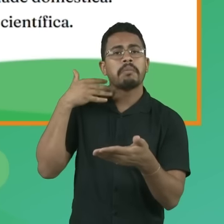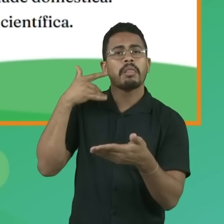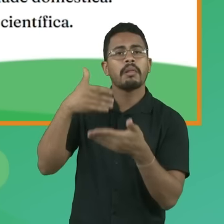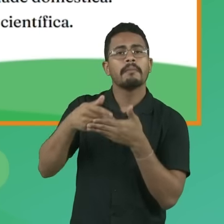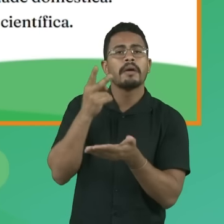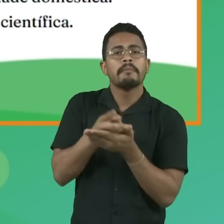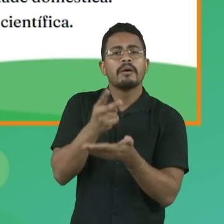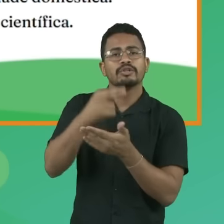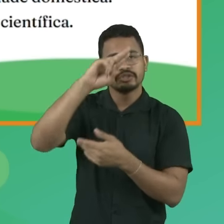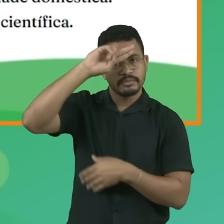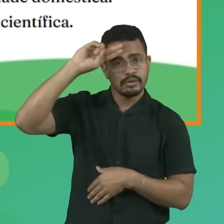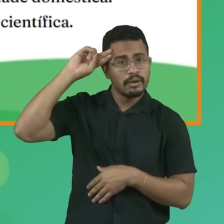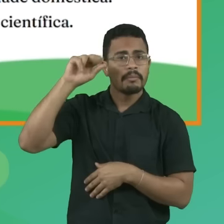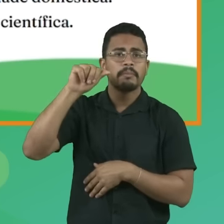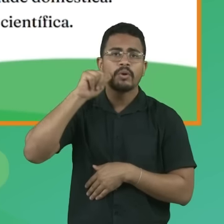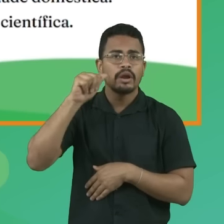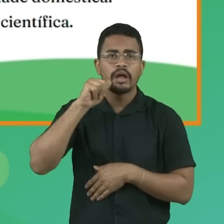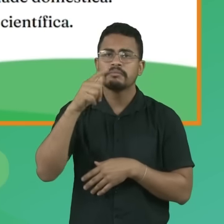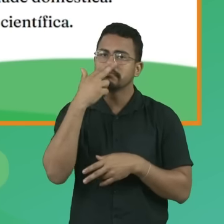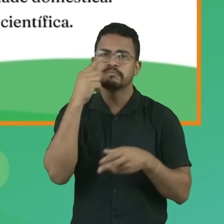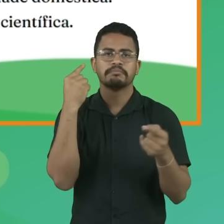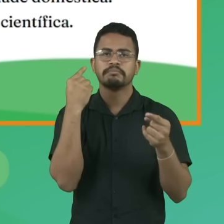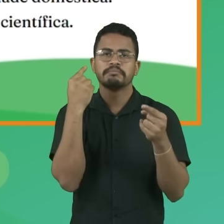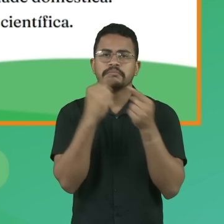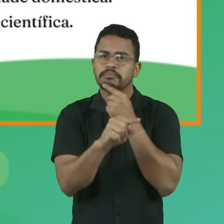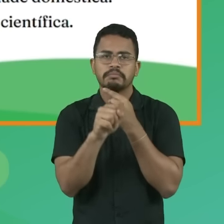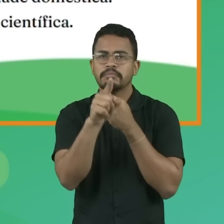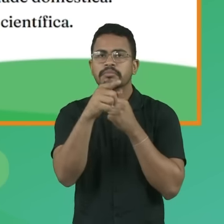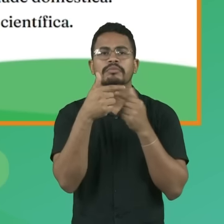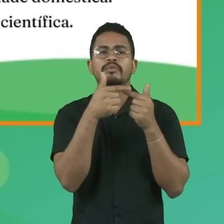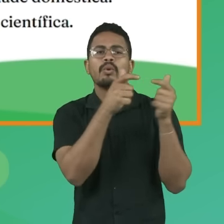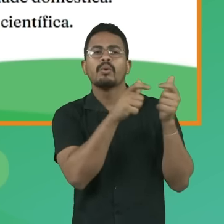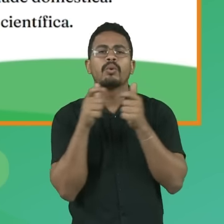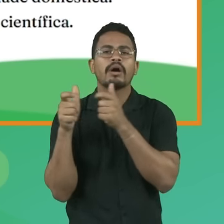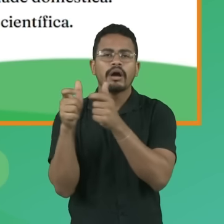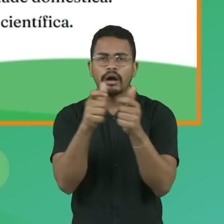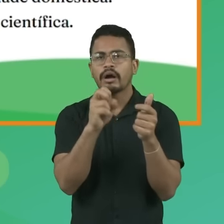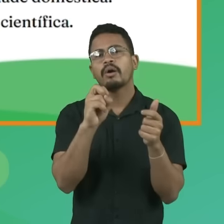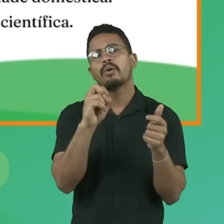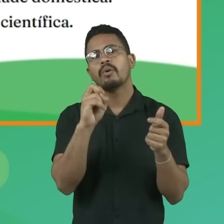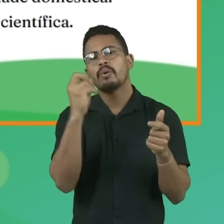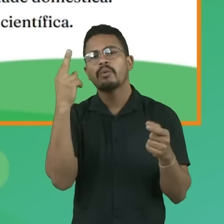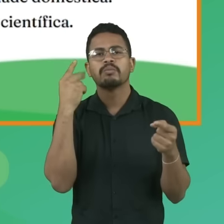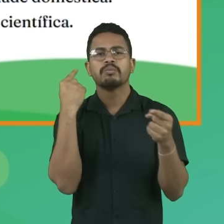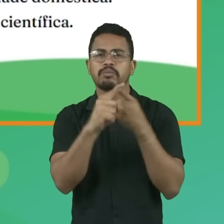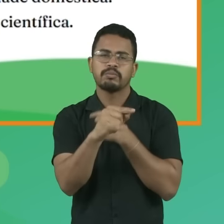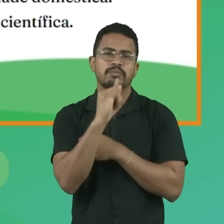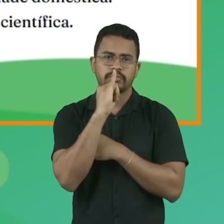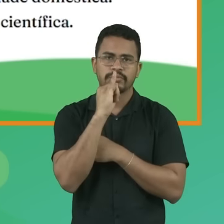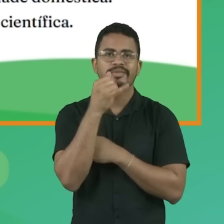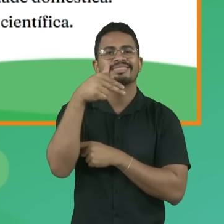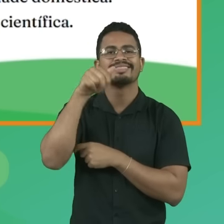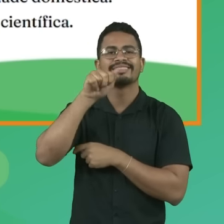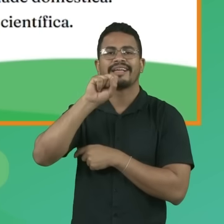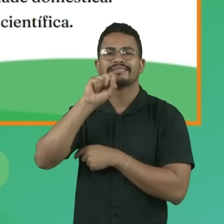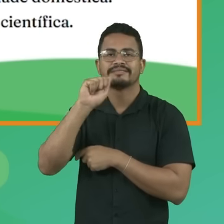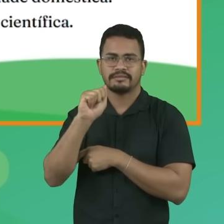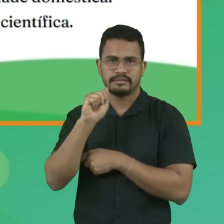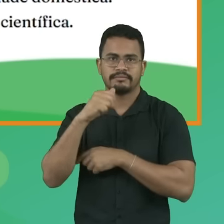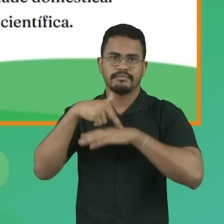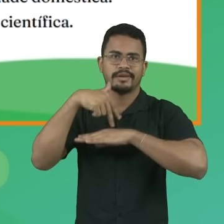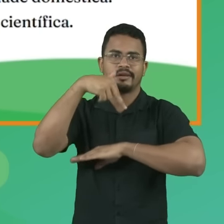mulher não ser adequada para determinados locais, né? Não ser adequada aqui, no caso, para a NASA, né? Então,